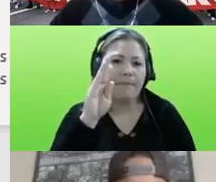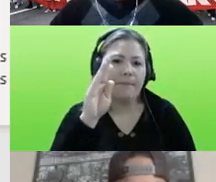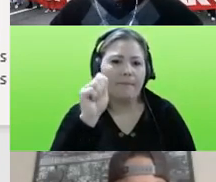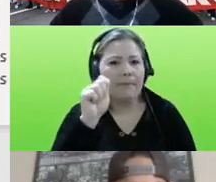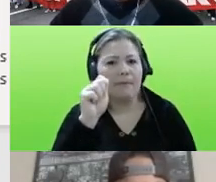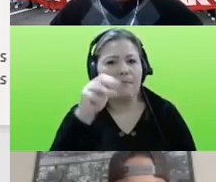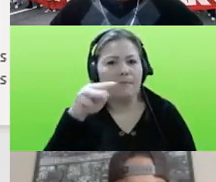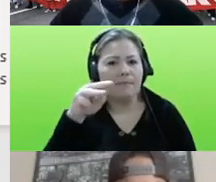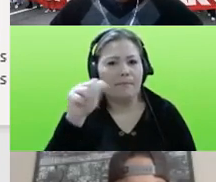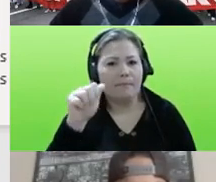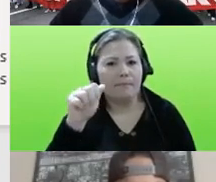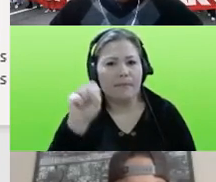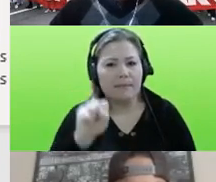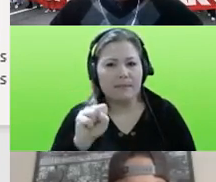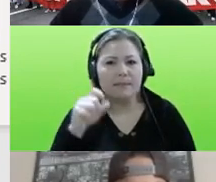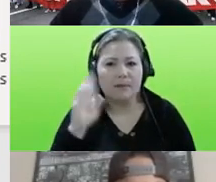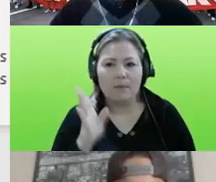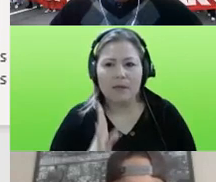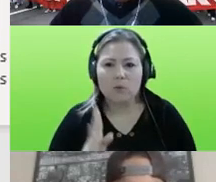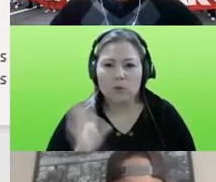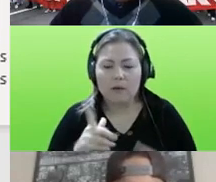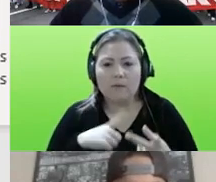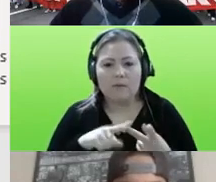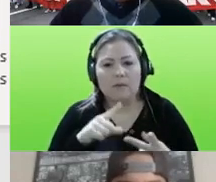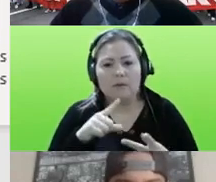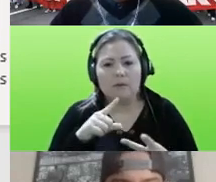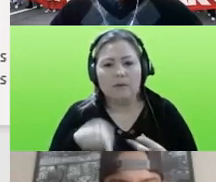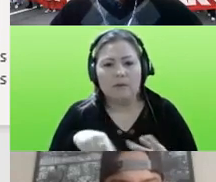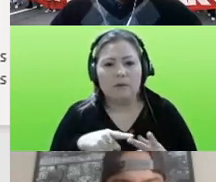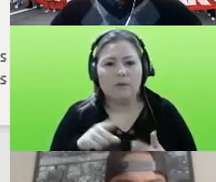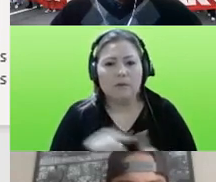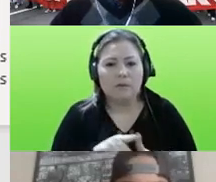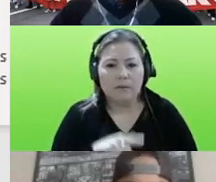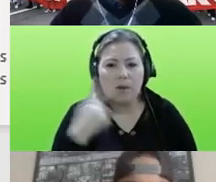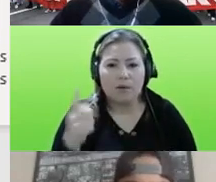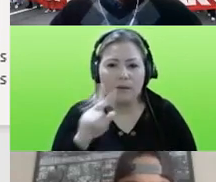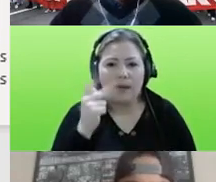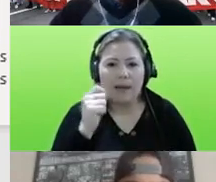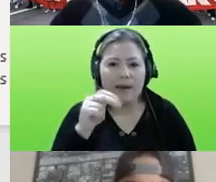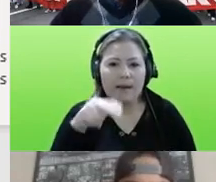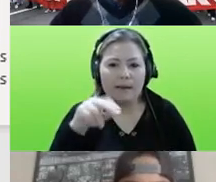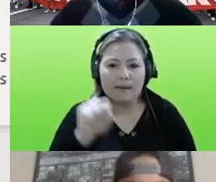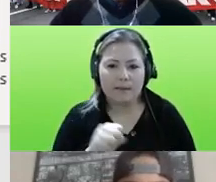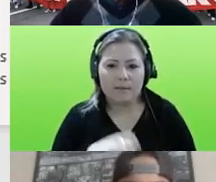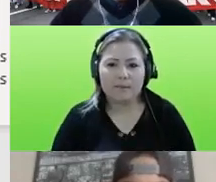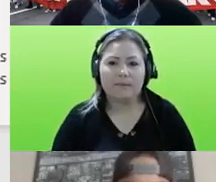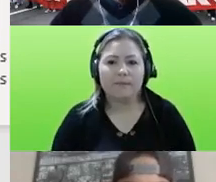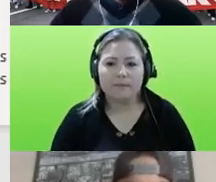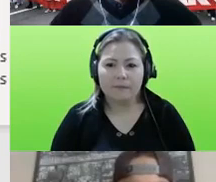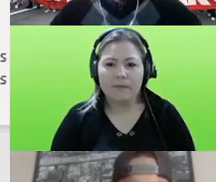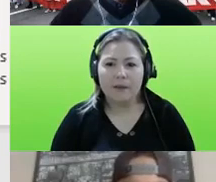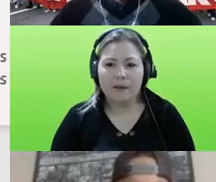em 80, assim como a Axel Honneth, que esteve no Brasil também